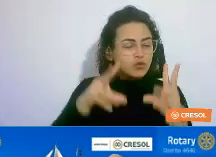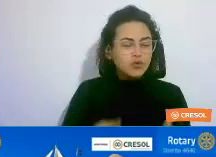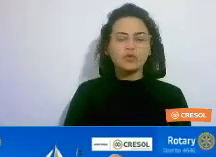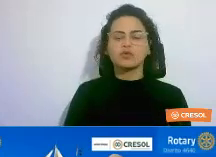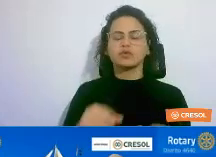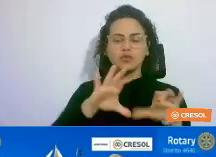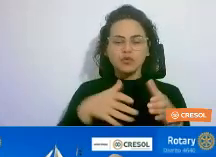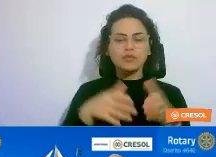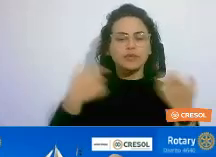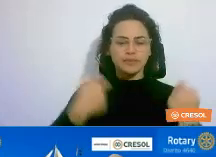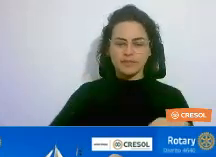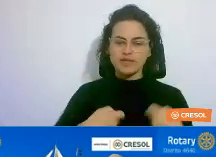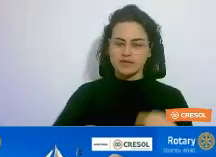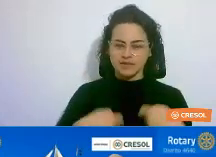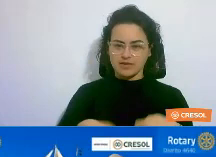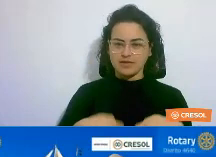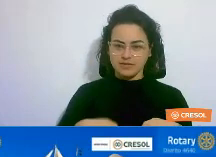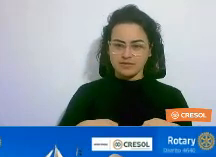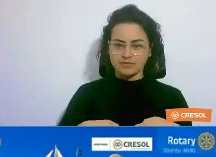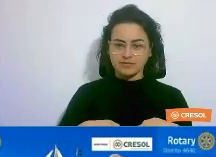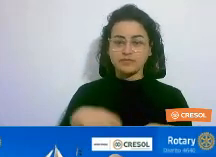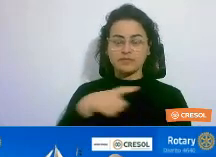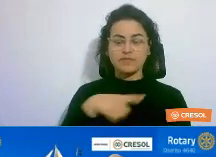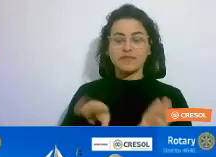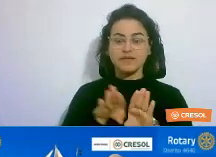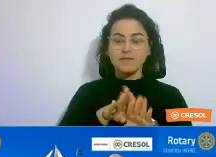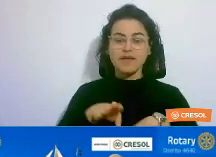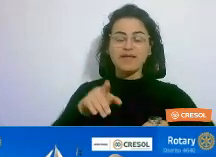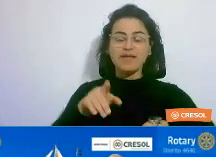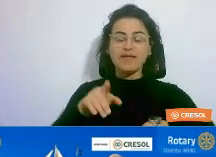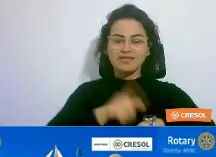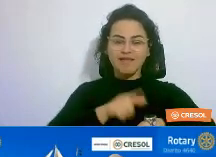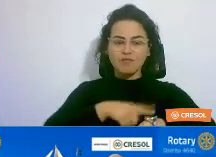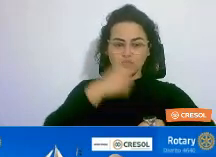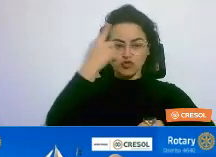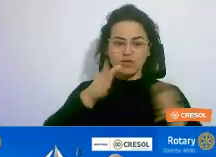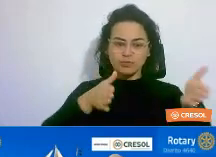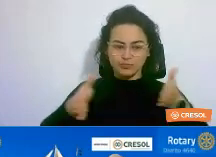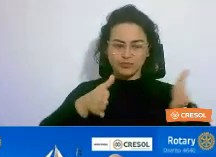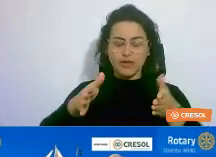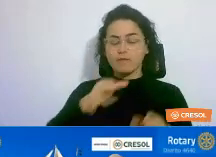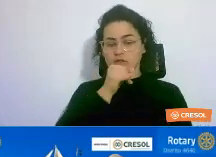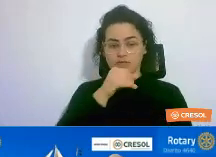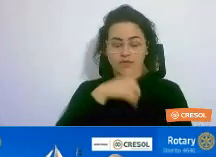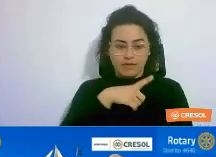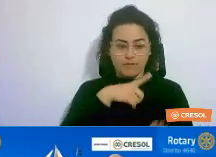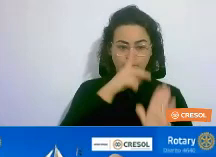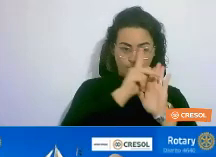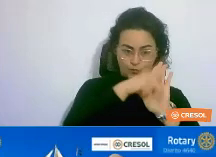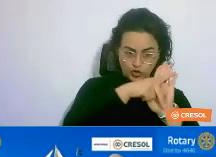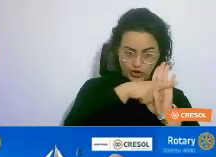E, principalmente, ele contém os prazos, porque depois que você faz o projeto, você tem que fazer, você